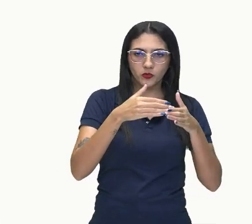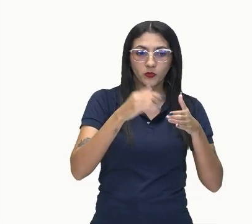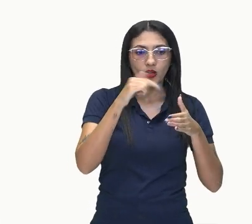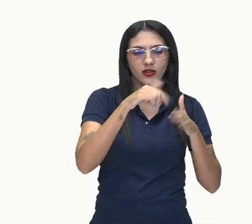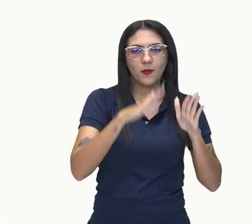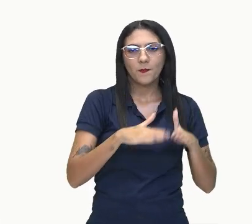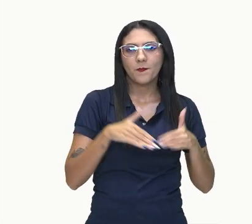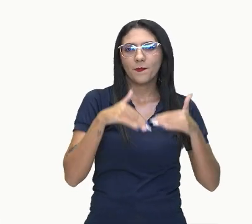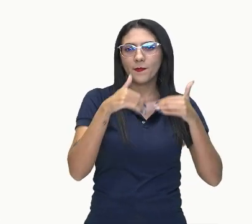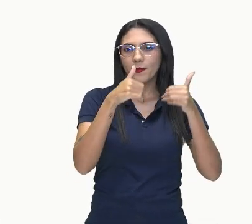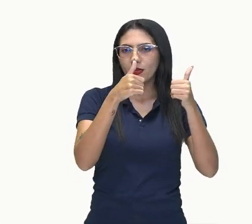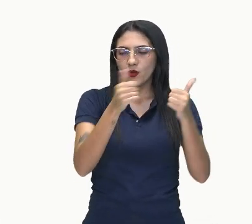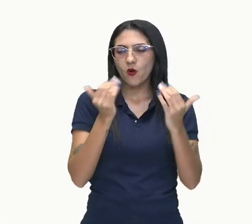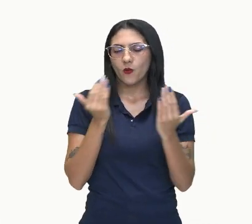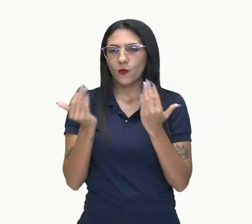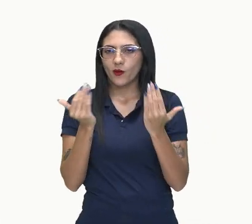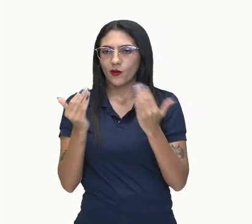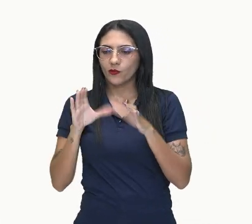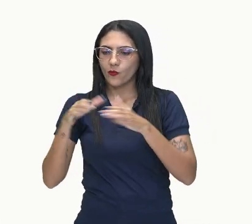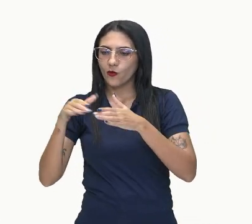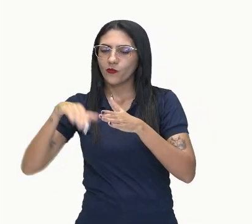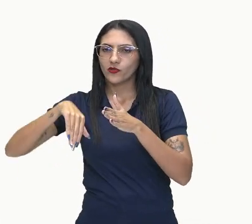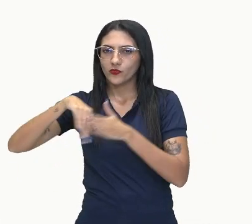melhor que o Amazonas Futebol Clube.